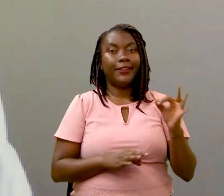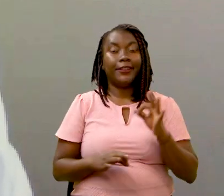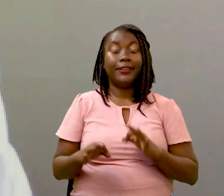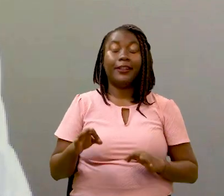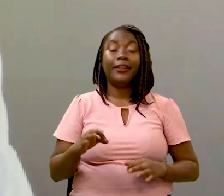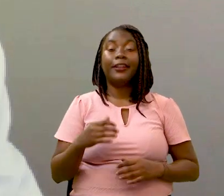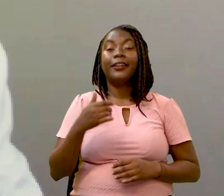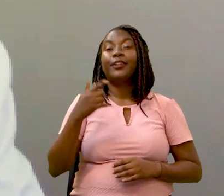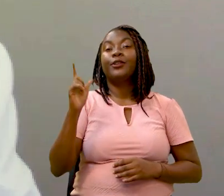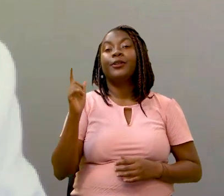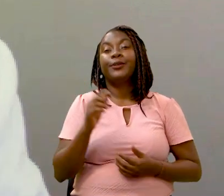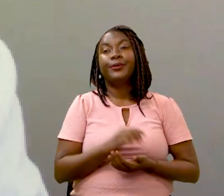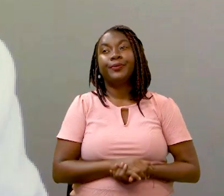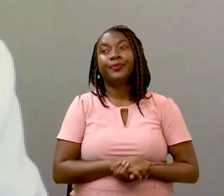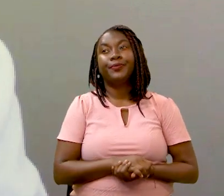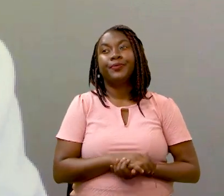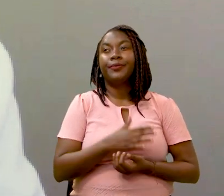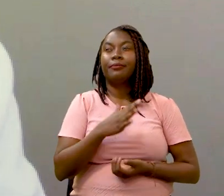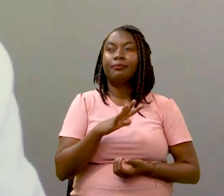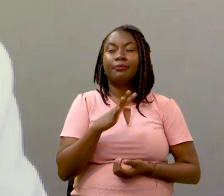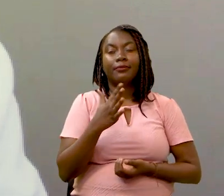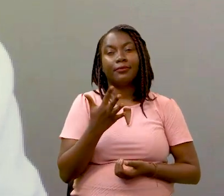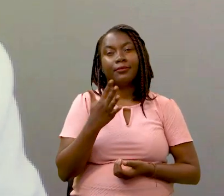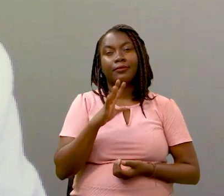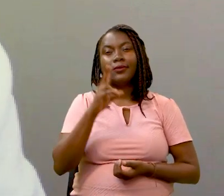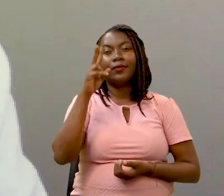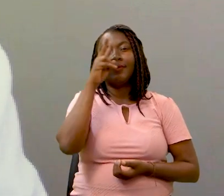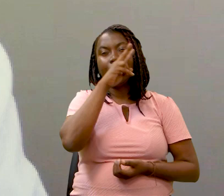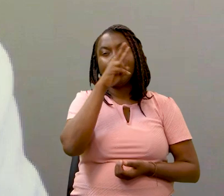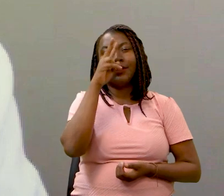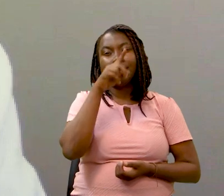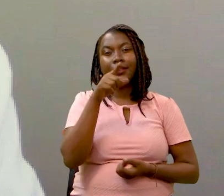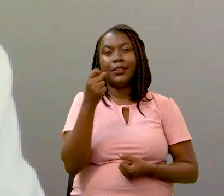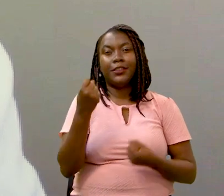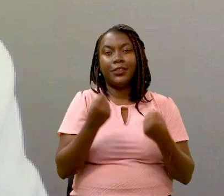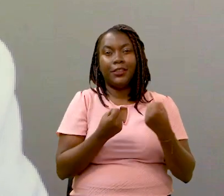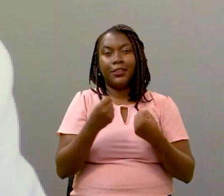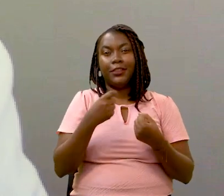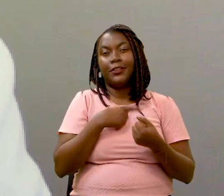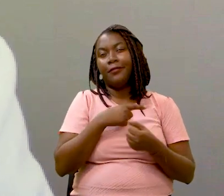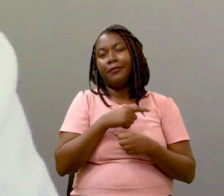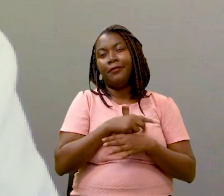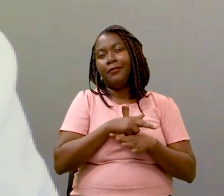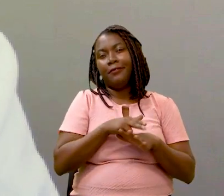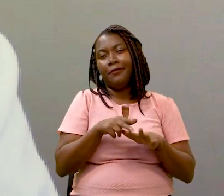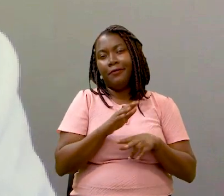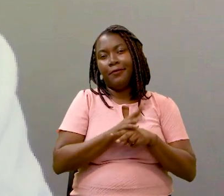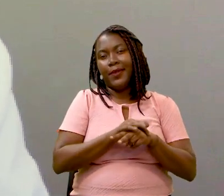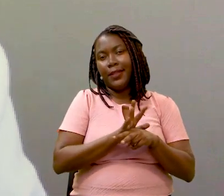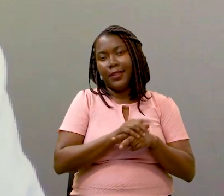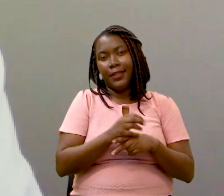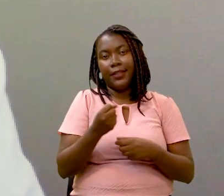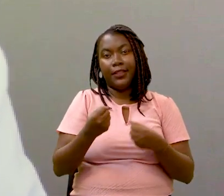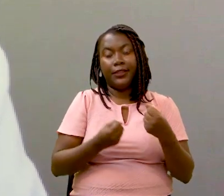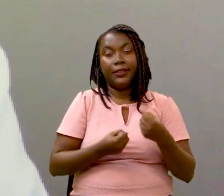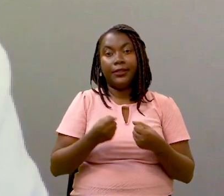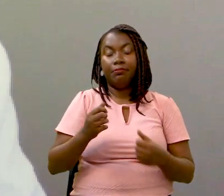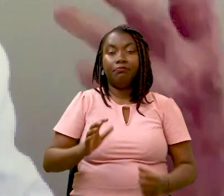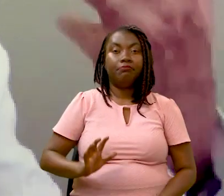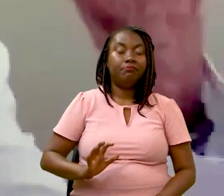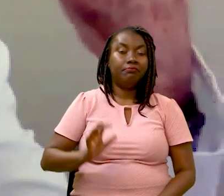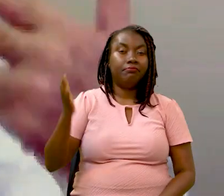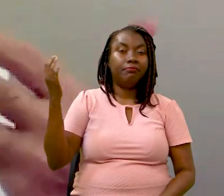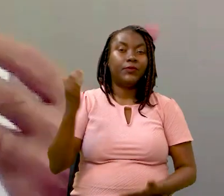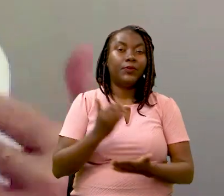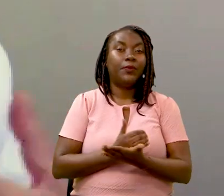preparar. E outras vezes as crises são mais ou menos agudas. Você está dirigindo. Eu tenho vários pacientes que aconteceu isso. Eu estou dirigindo,